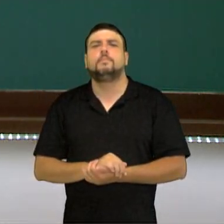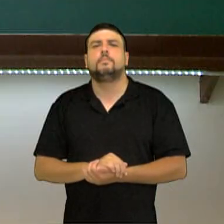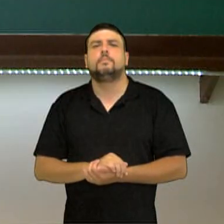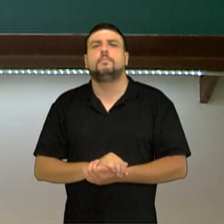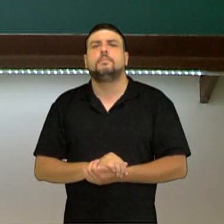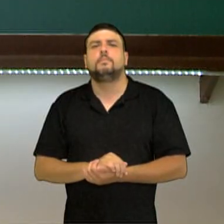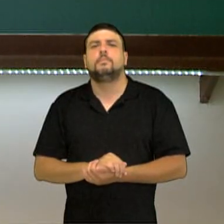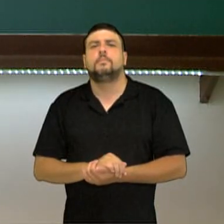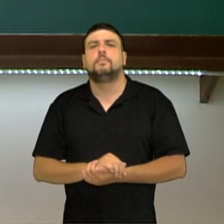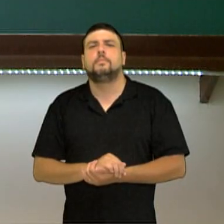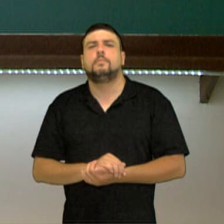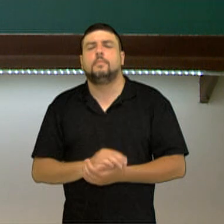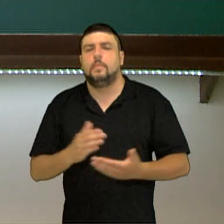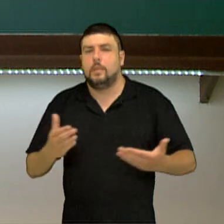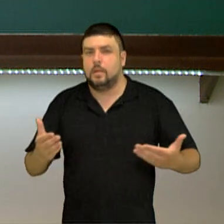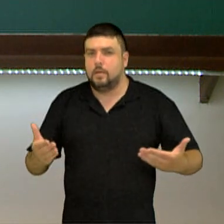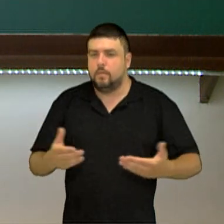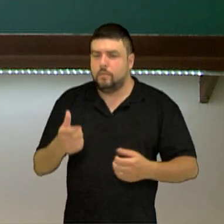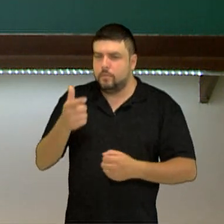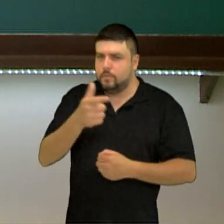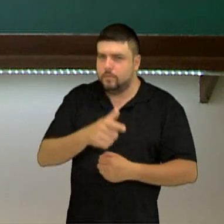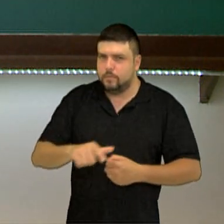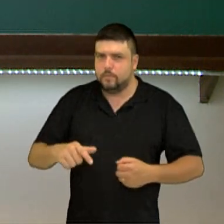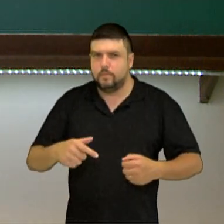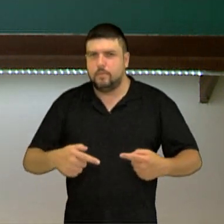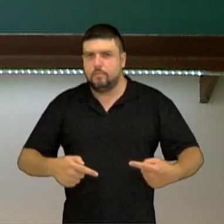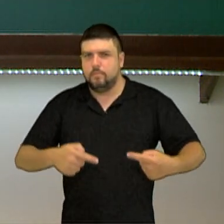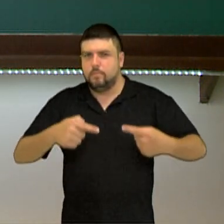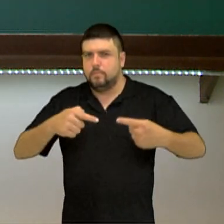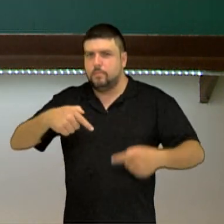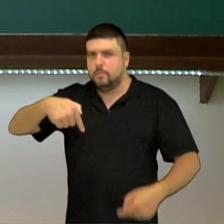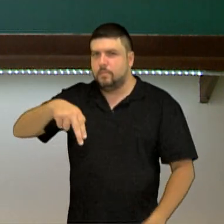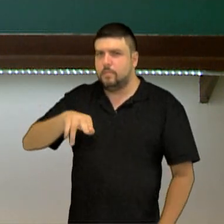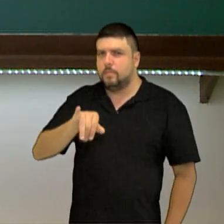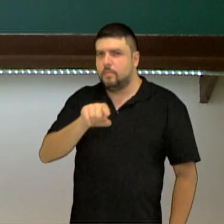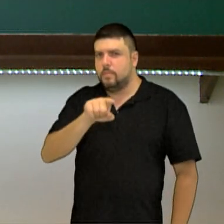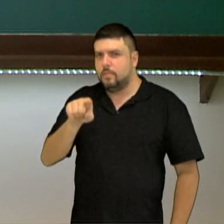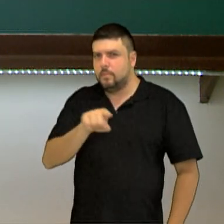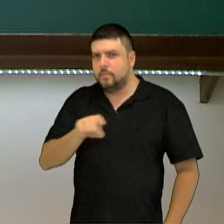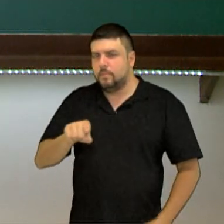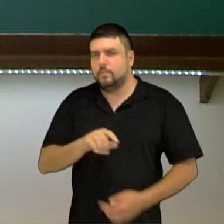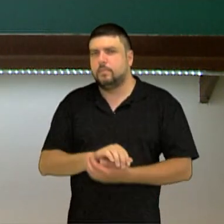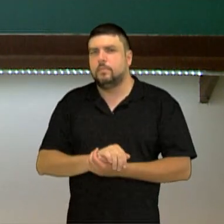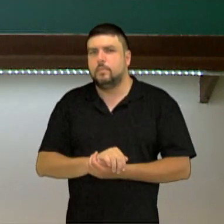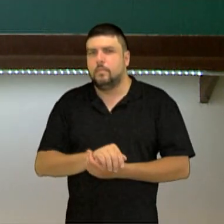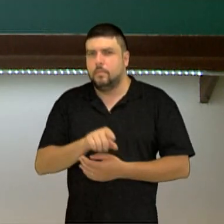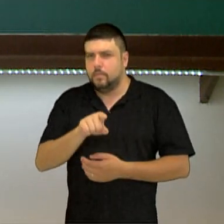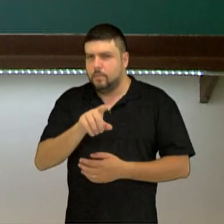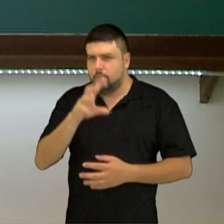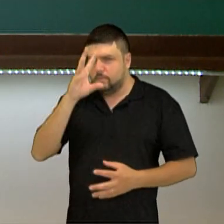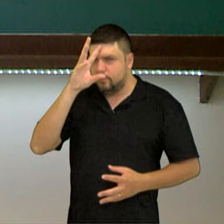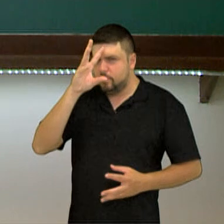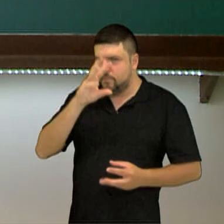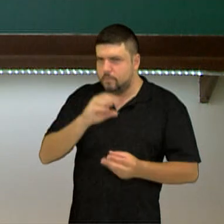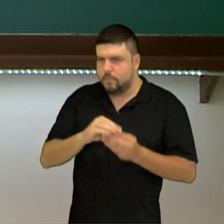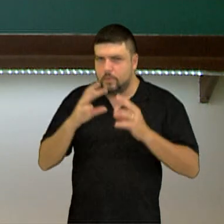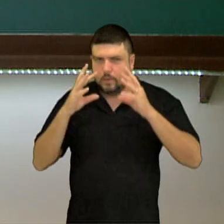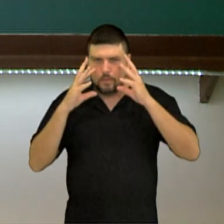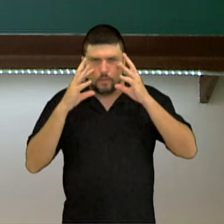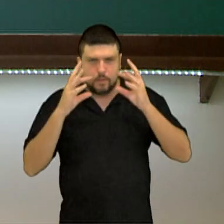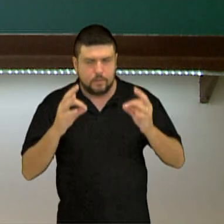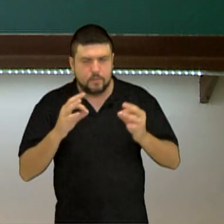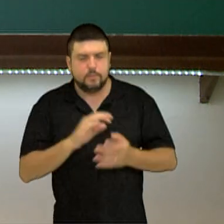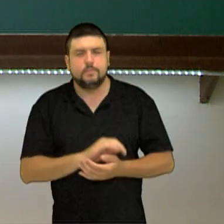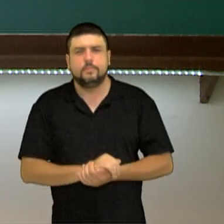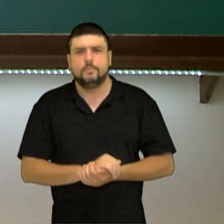Bom, vamos a mais um quiz. Está preparado? Será que você prestou atenção no que nós falamos